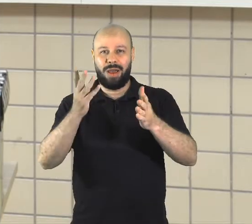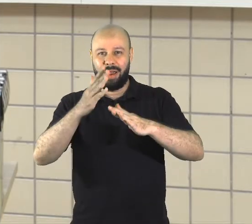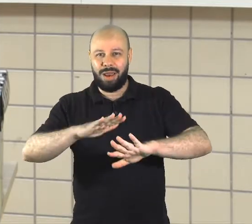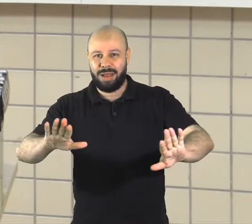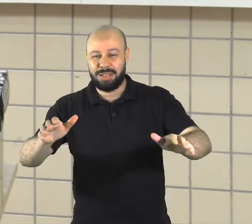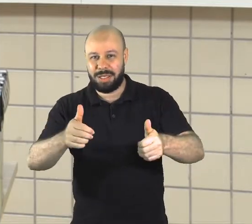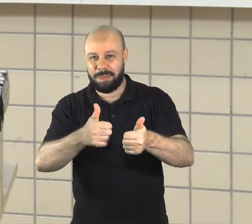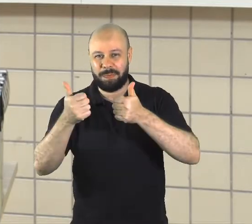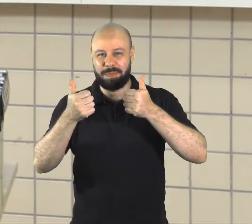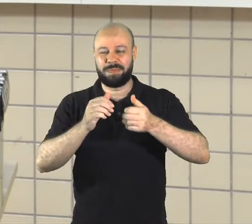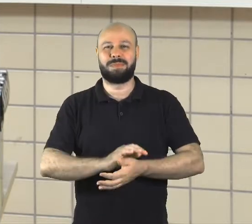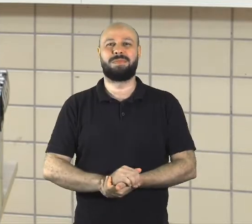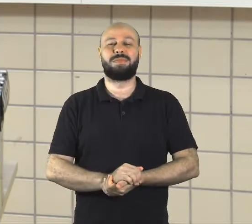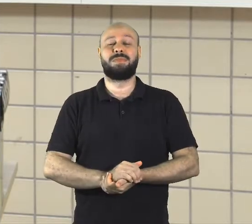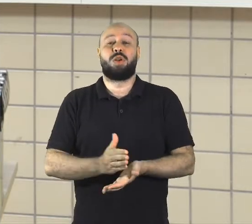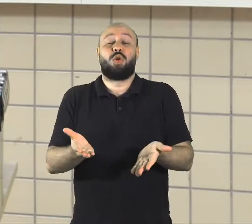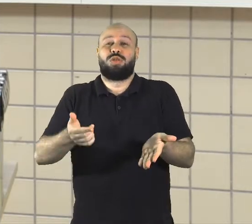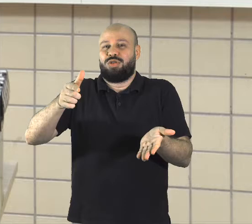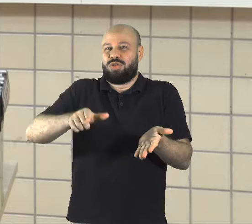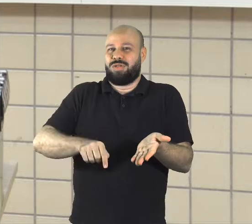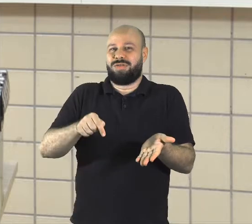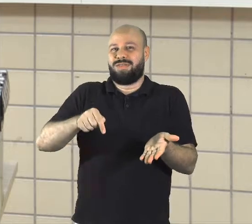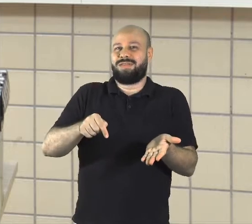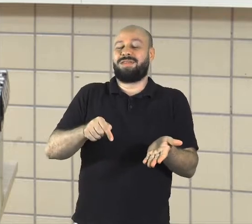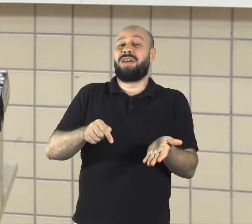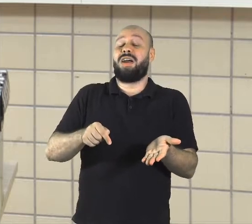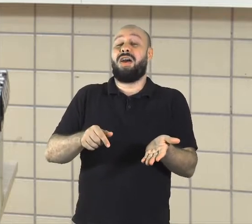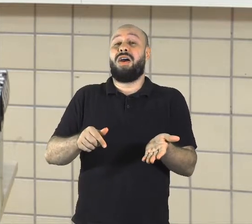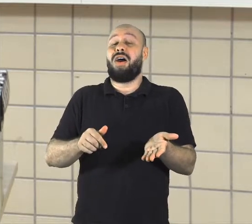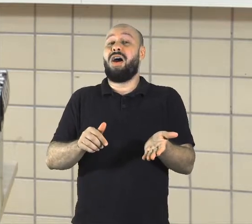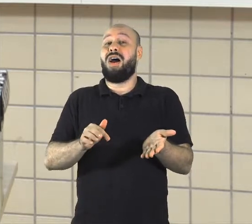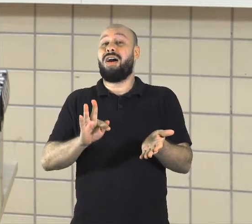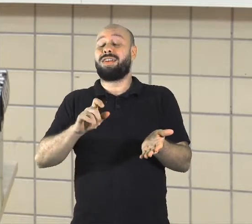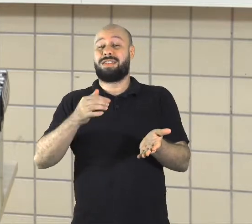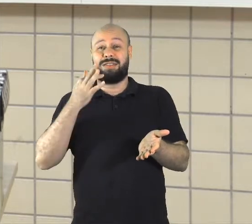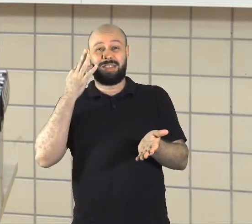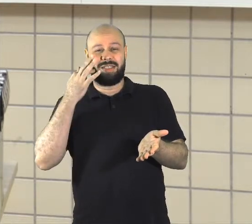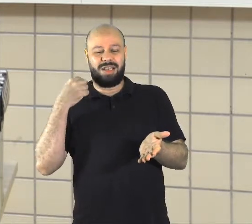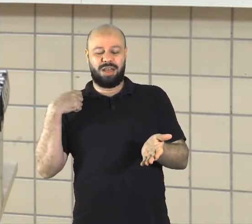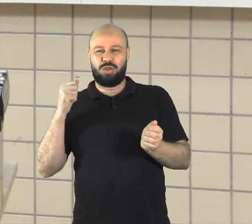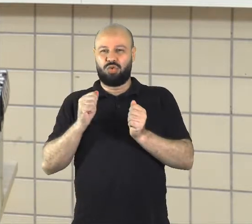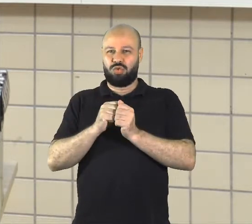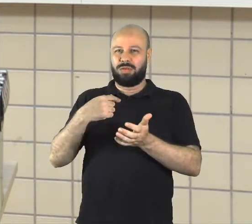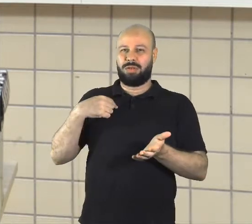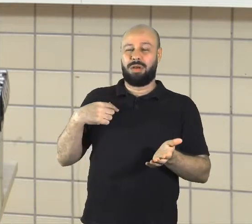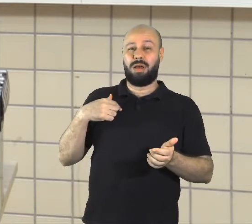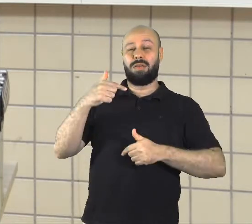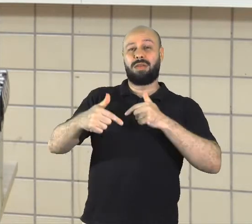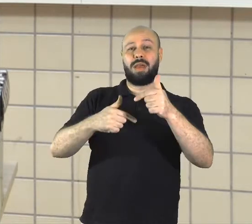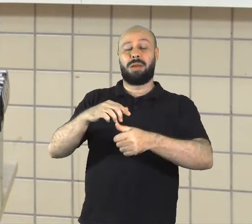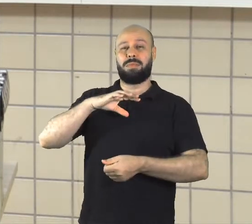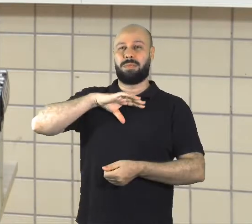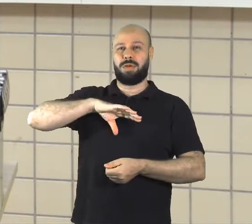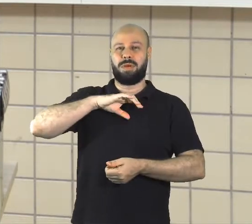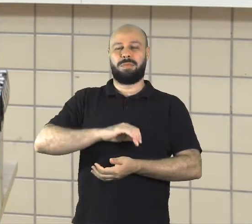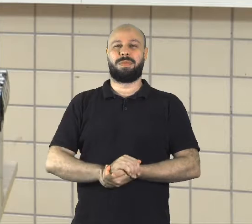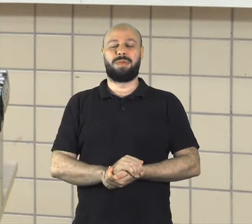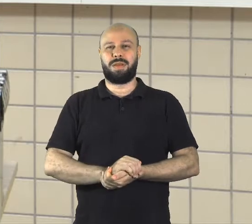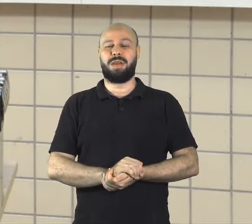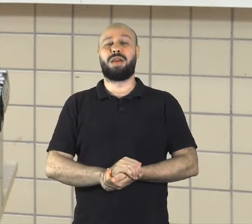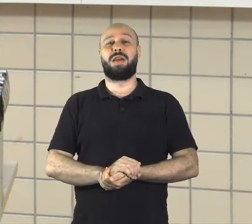crianças, tudo bem? Estamos aqui de volta, Francisquinha e eu, estamos aqui para trabalhar com língua portuguesa e eu sou a professora